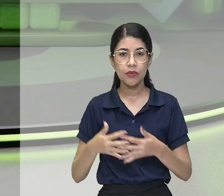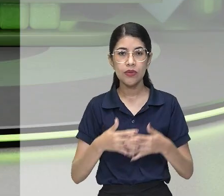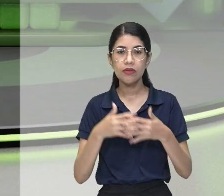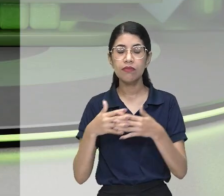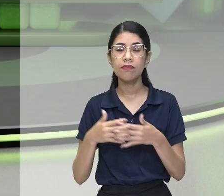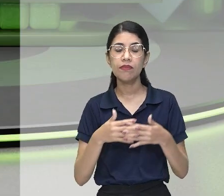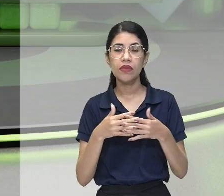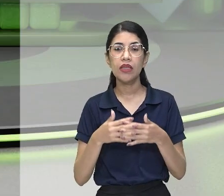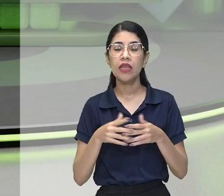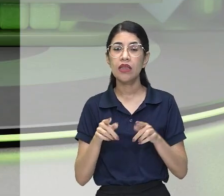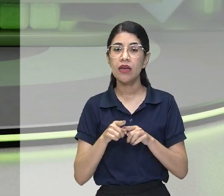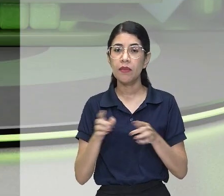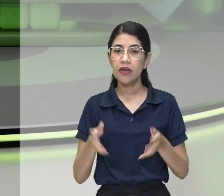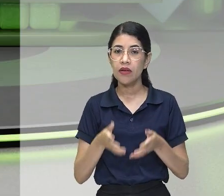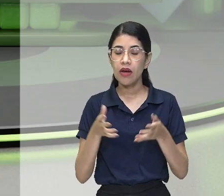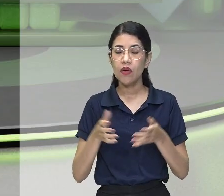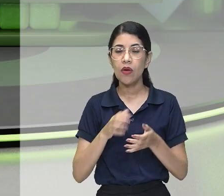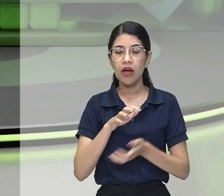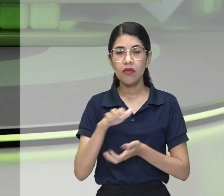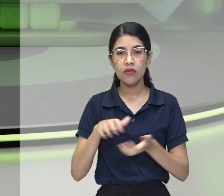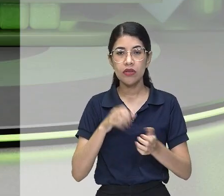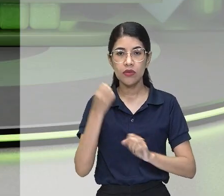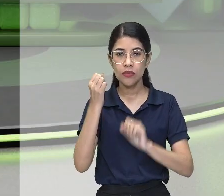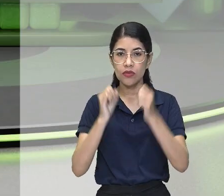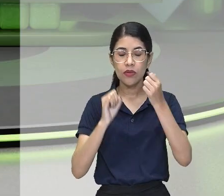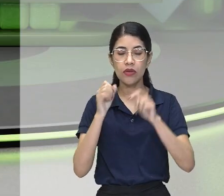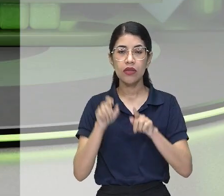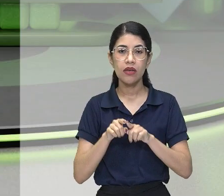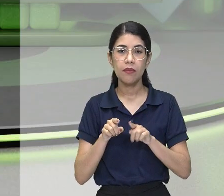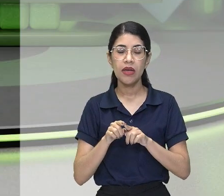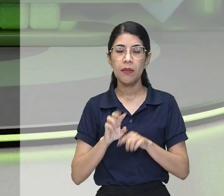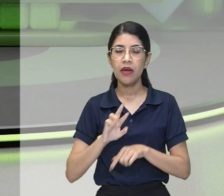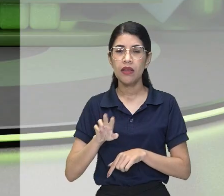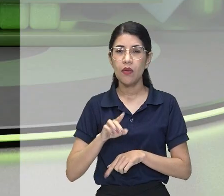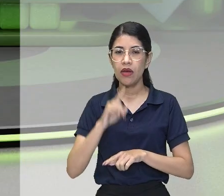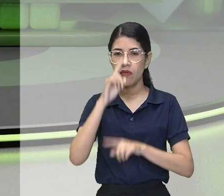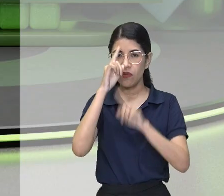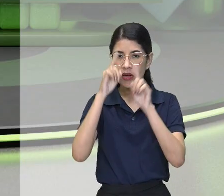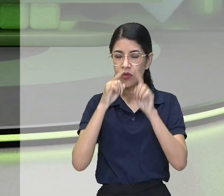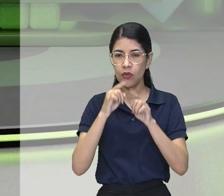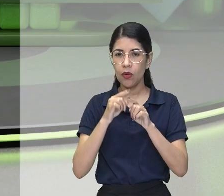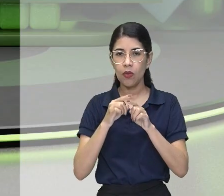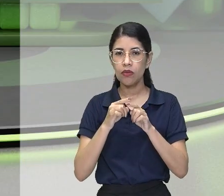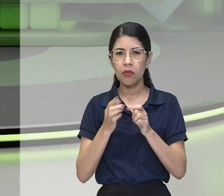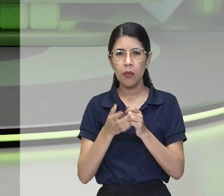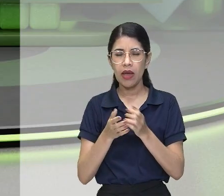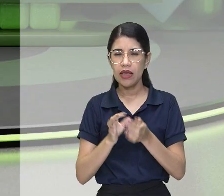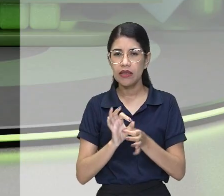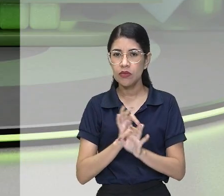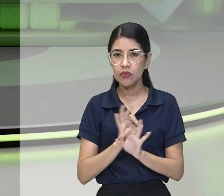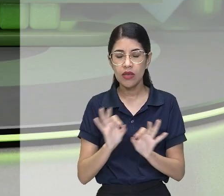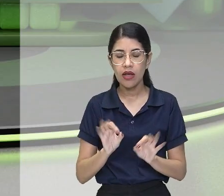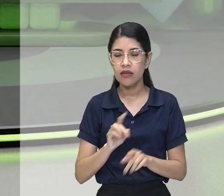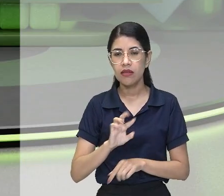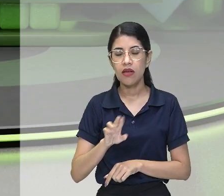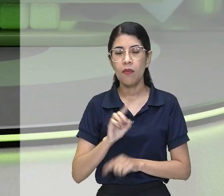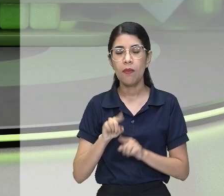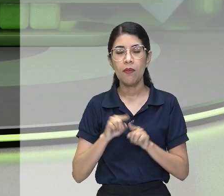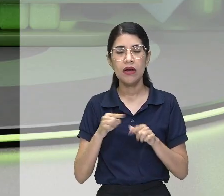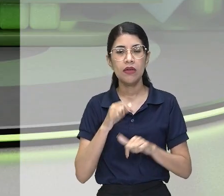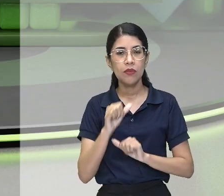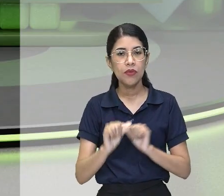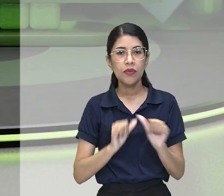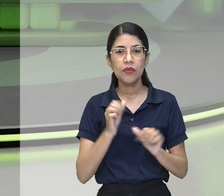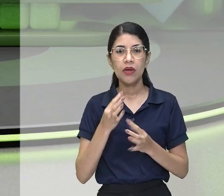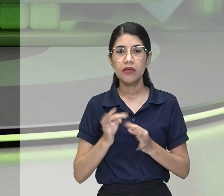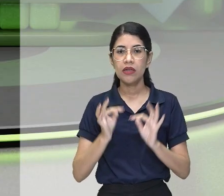que impulsionou a Revolução Industrial. Watt não inventou a máquina a vapor do zero, mas transformou a tecnologia